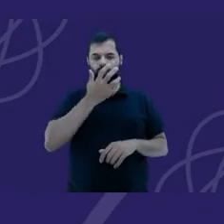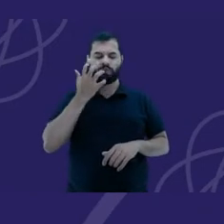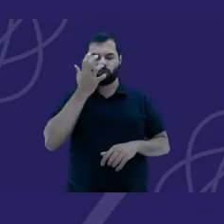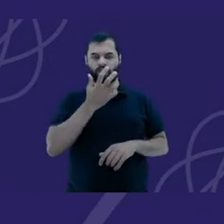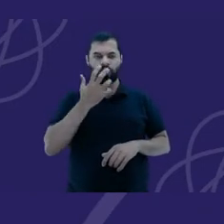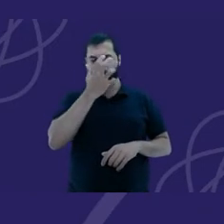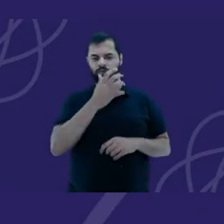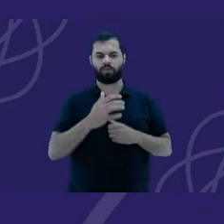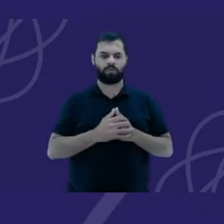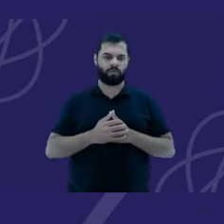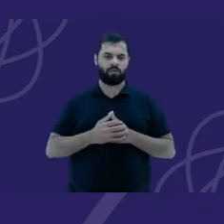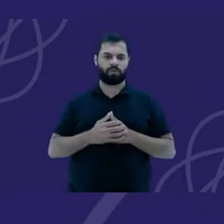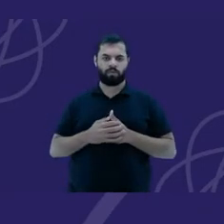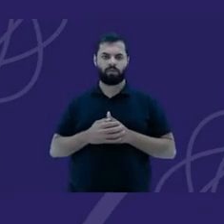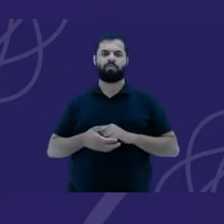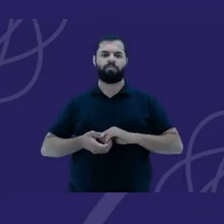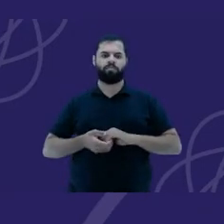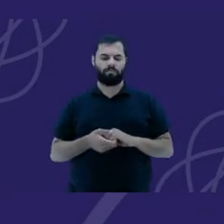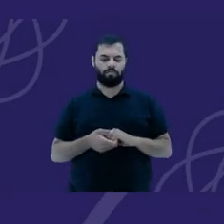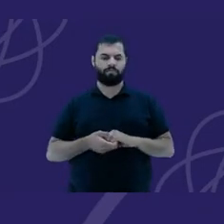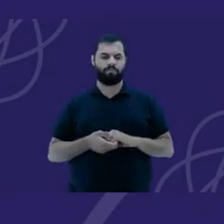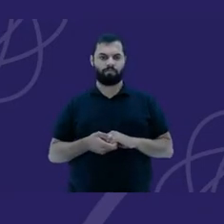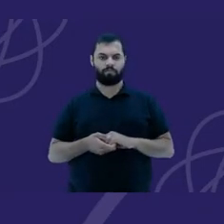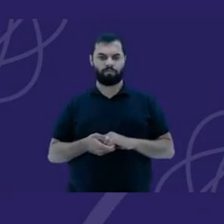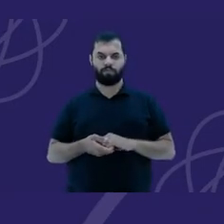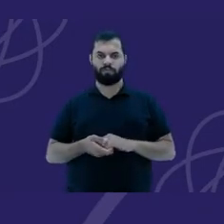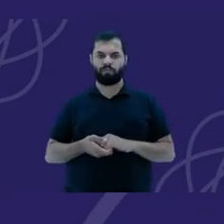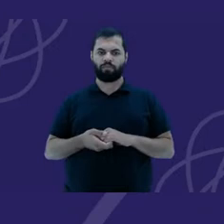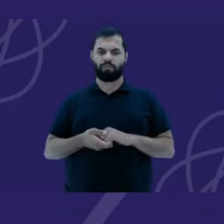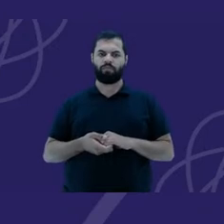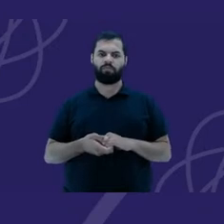uma música. Tu tá falando dele?